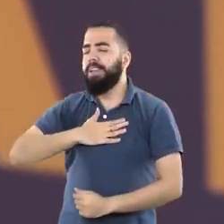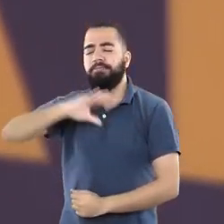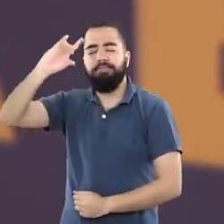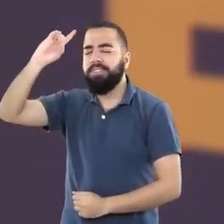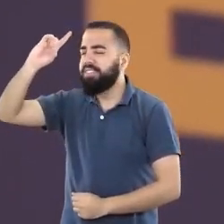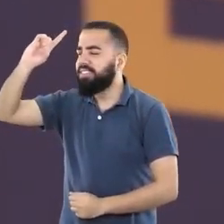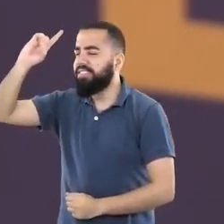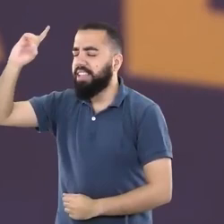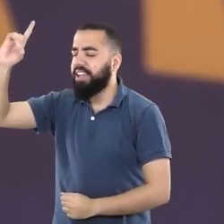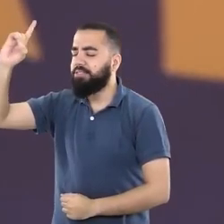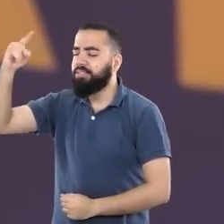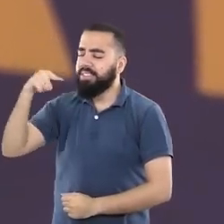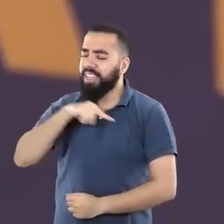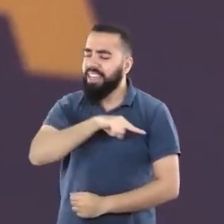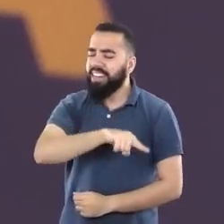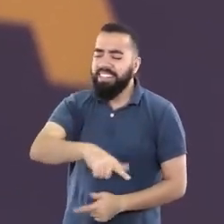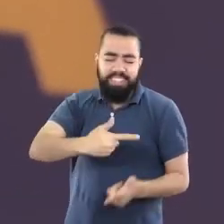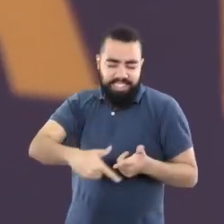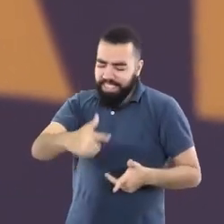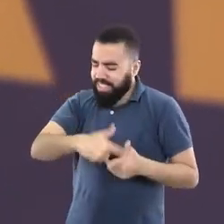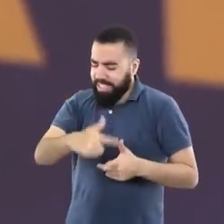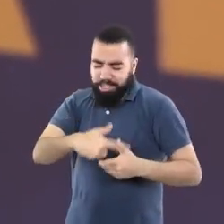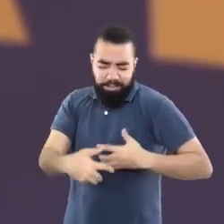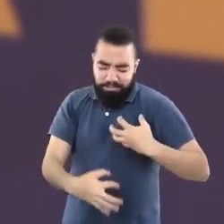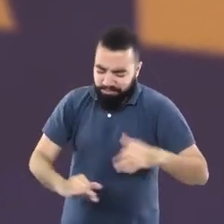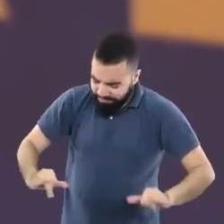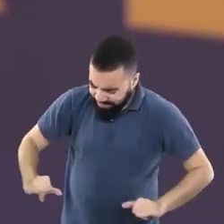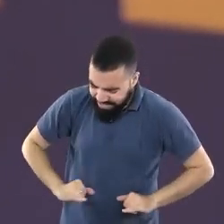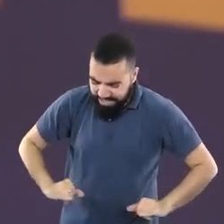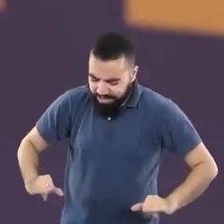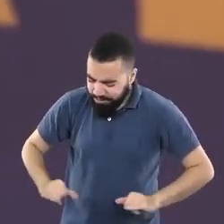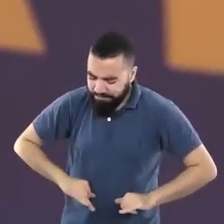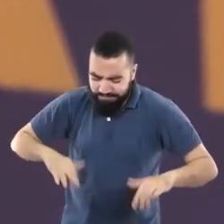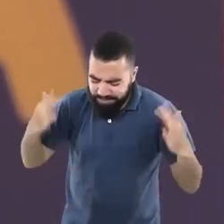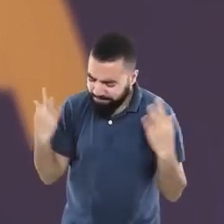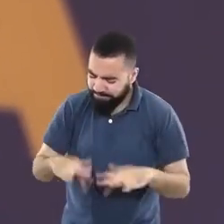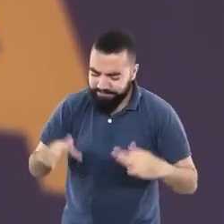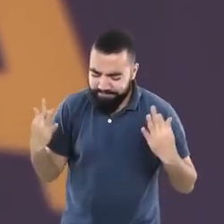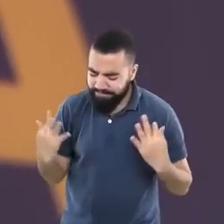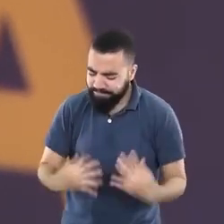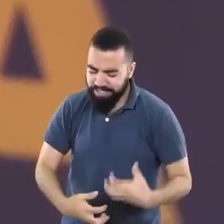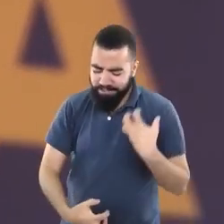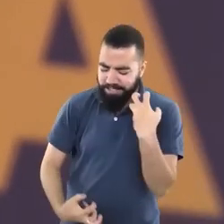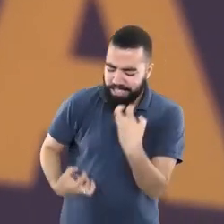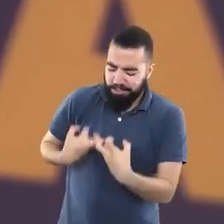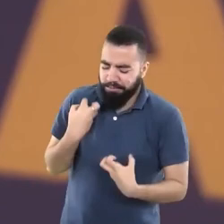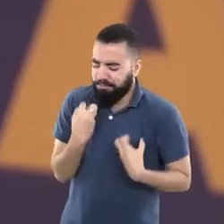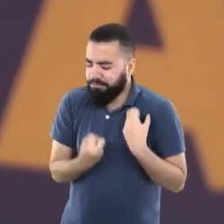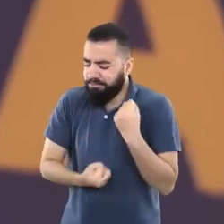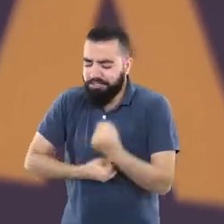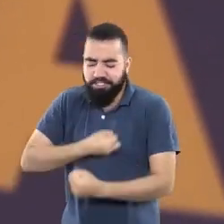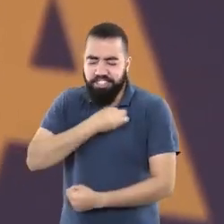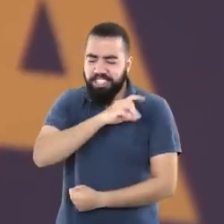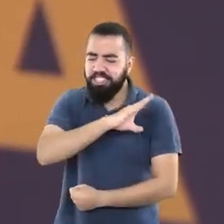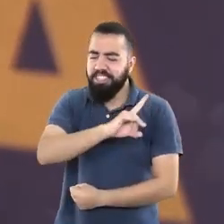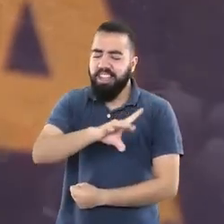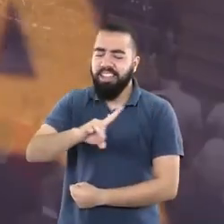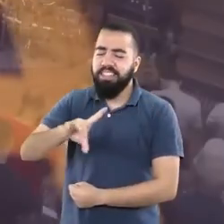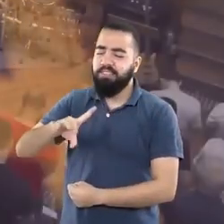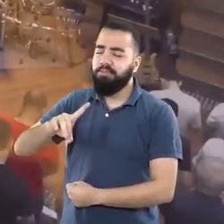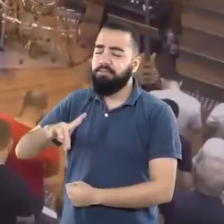luta, a dor, a angústia, o choro, a lágrima que atinge cada um de nós. Tu sabes aquelas